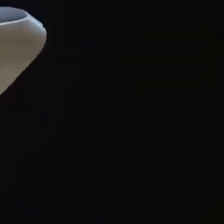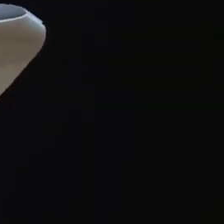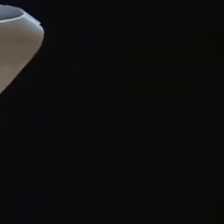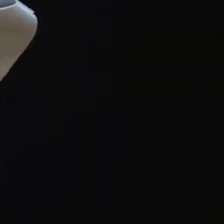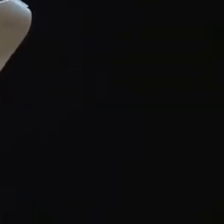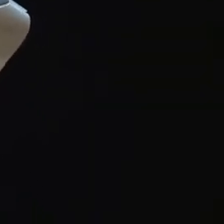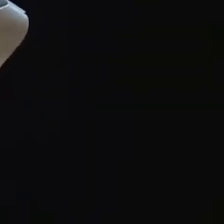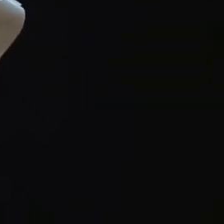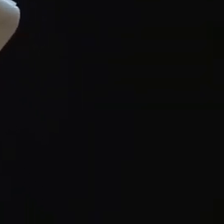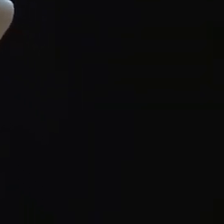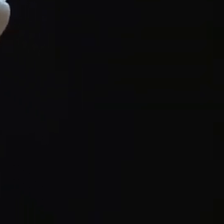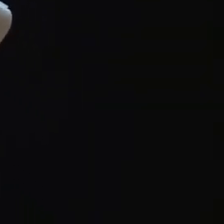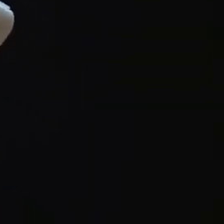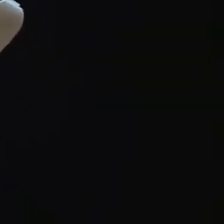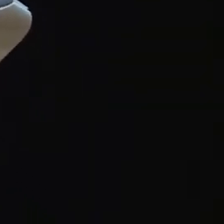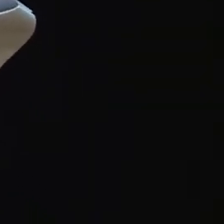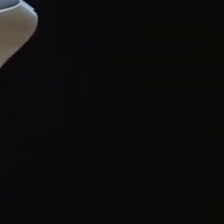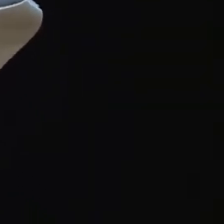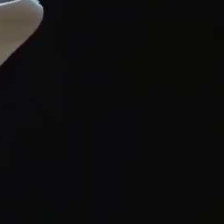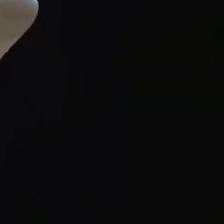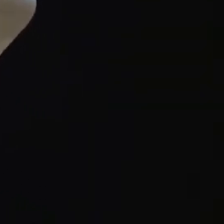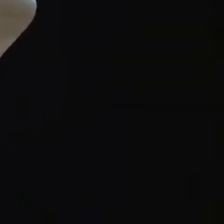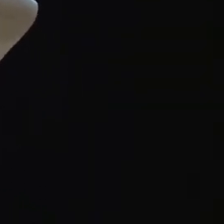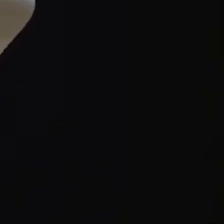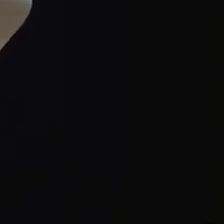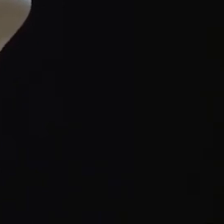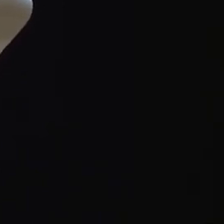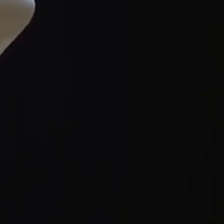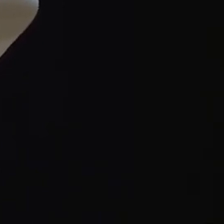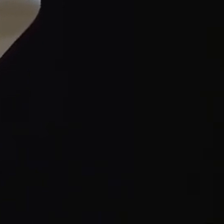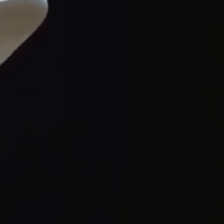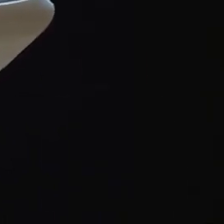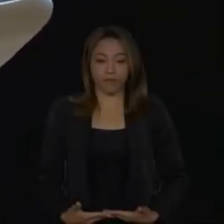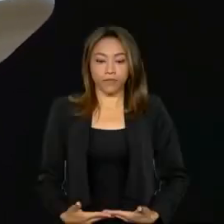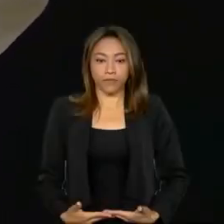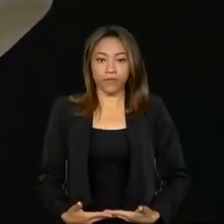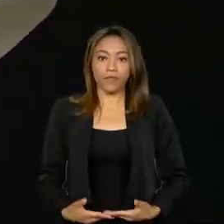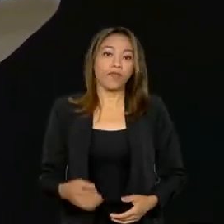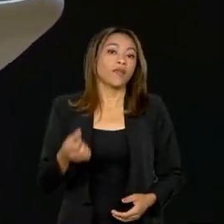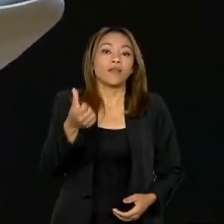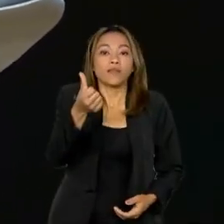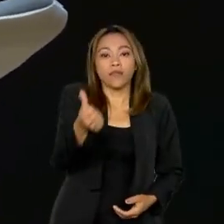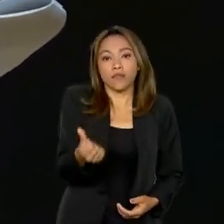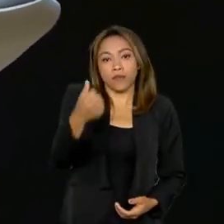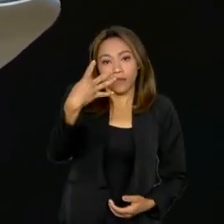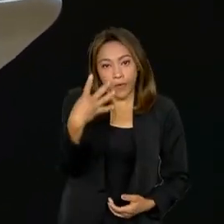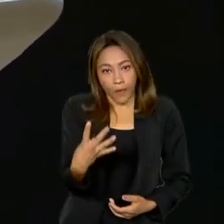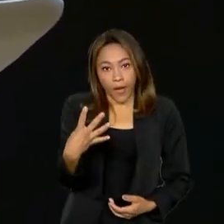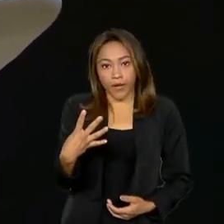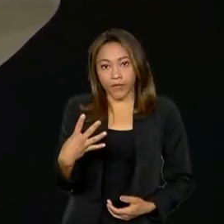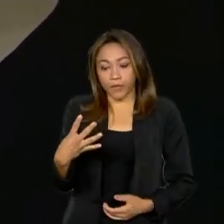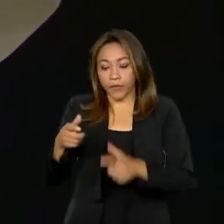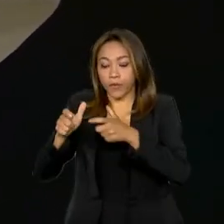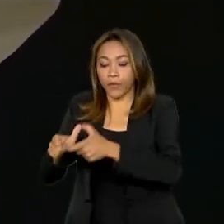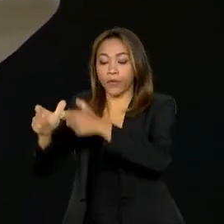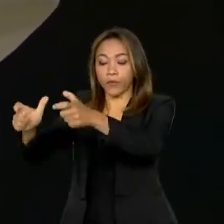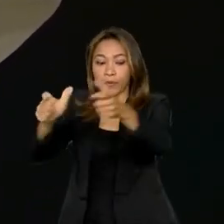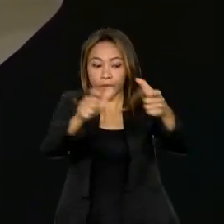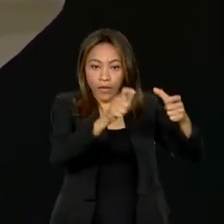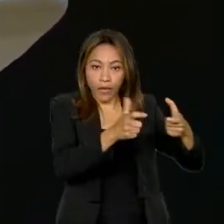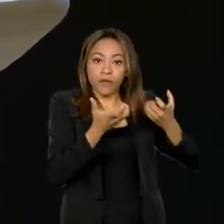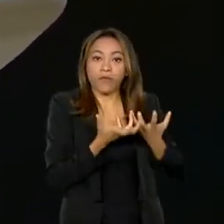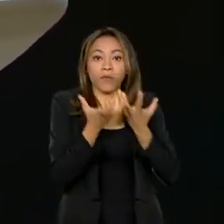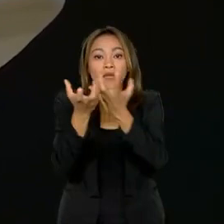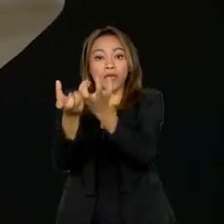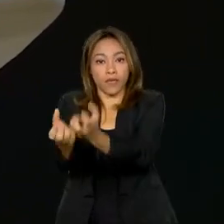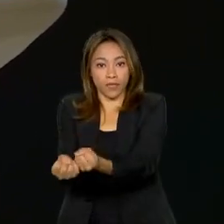sedes municipais que receberão o sinal de 5G e 64 localidades menores que também receberão.